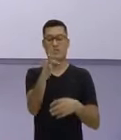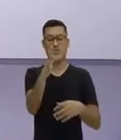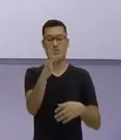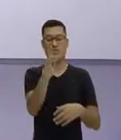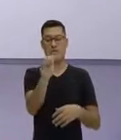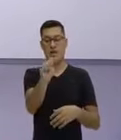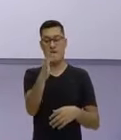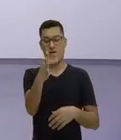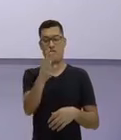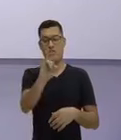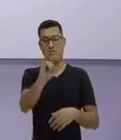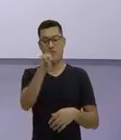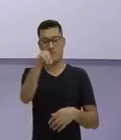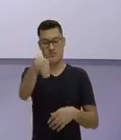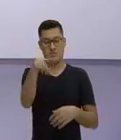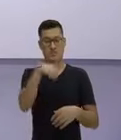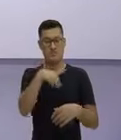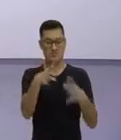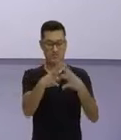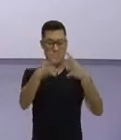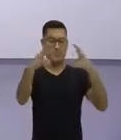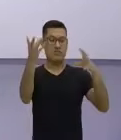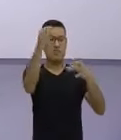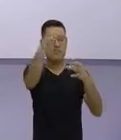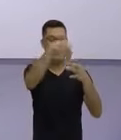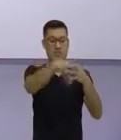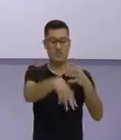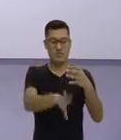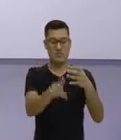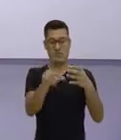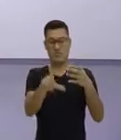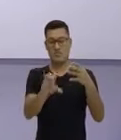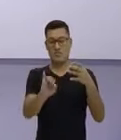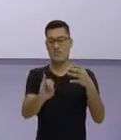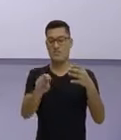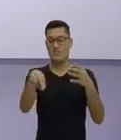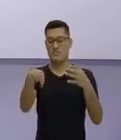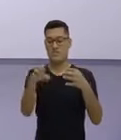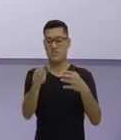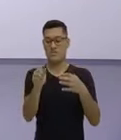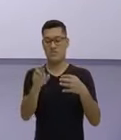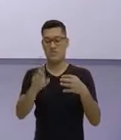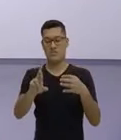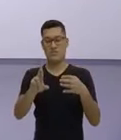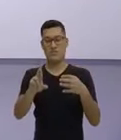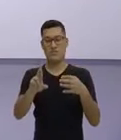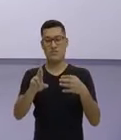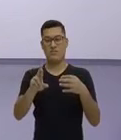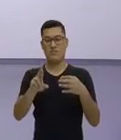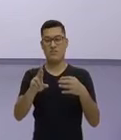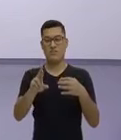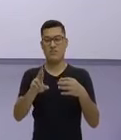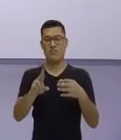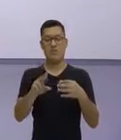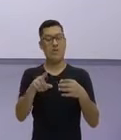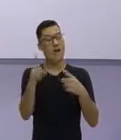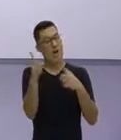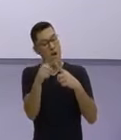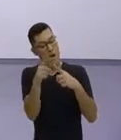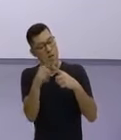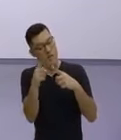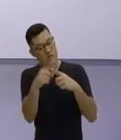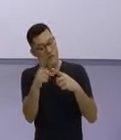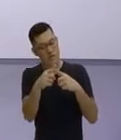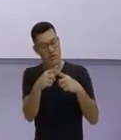função afim grandona, lá dentro eu tenho a função linear, tá? A função linear, ela é um tipo de função